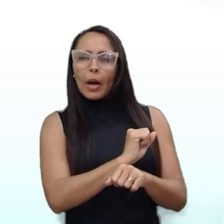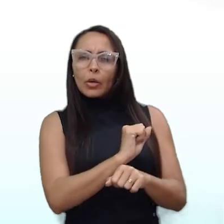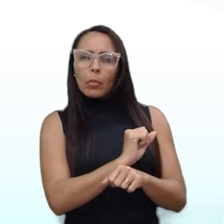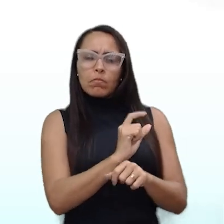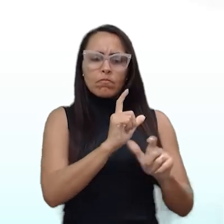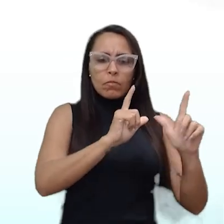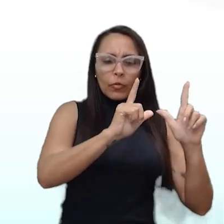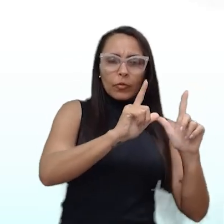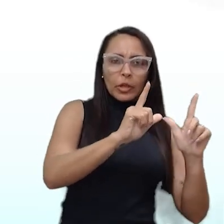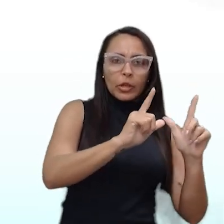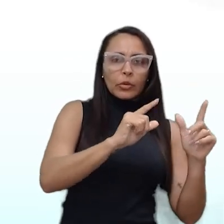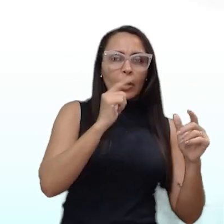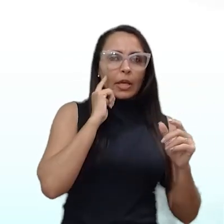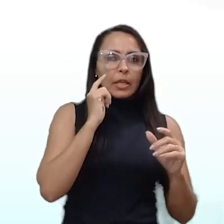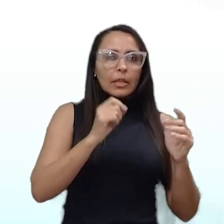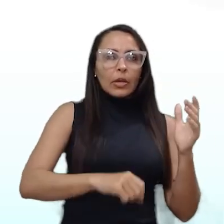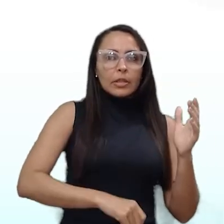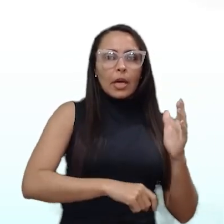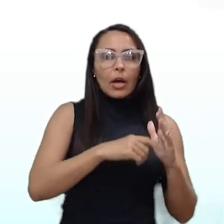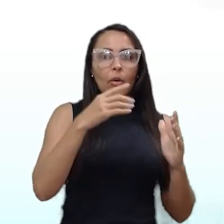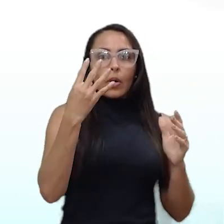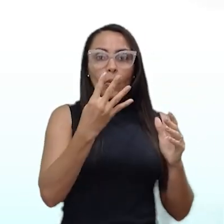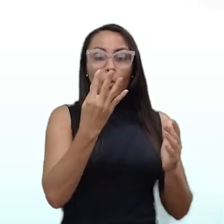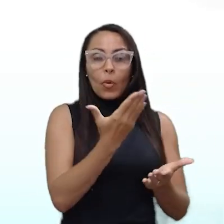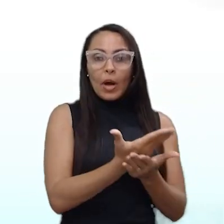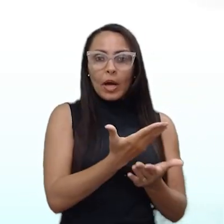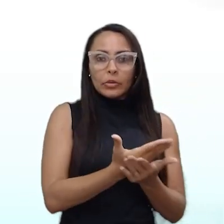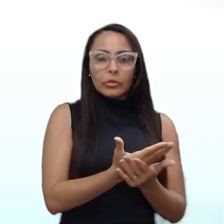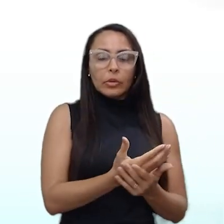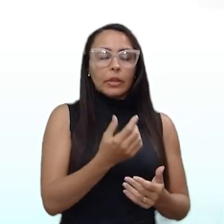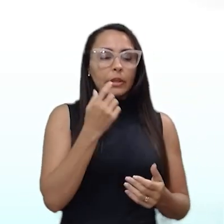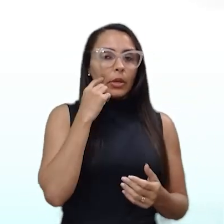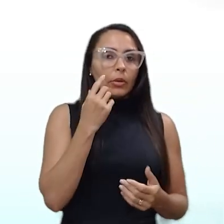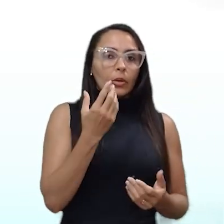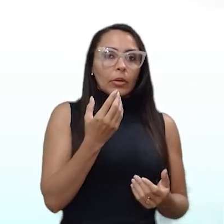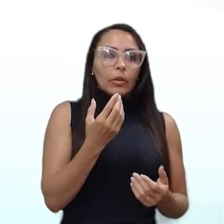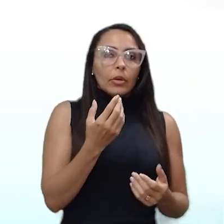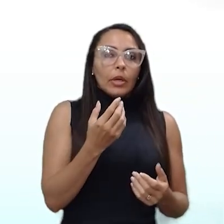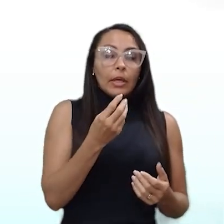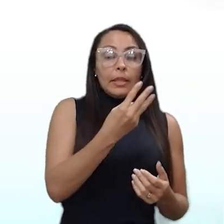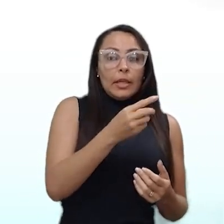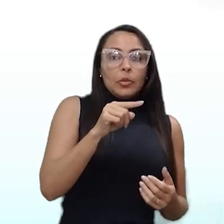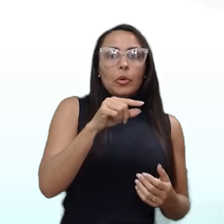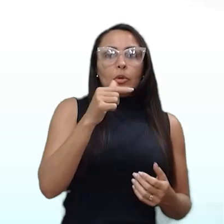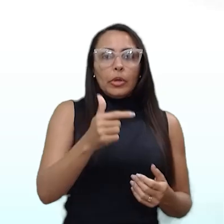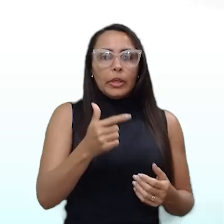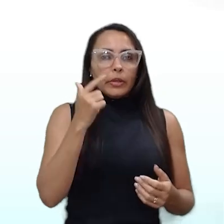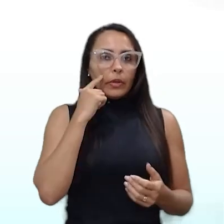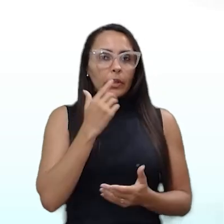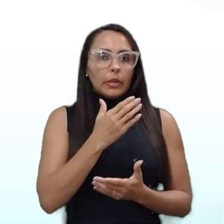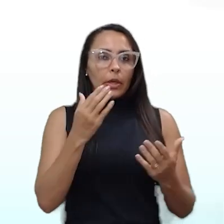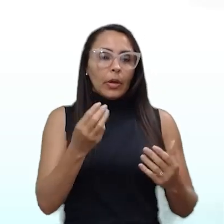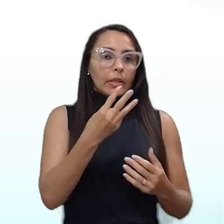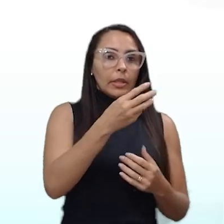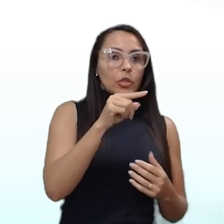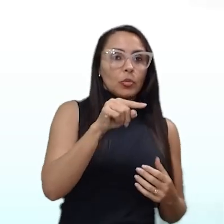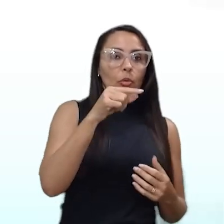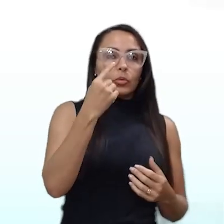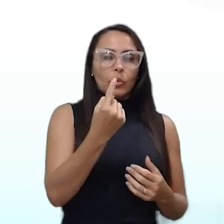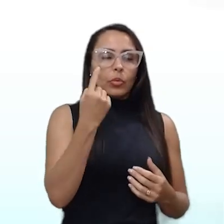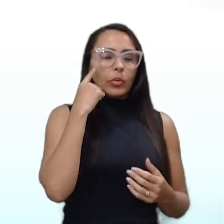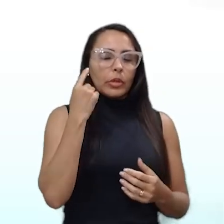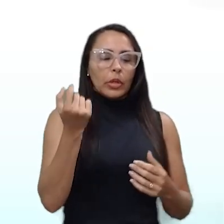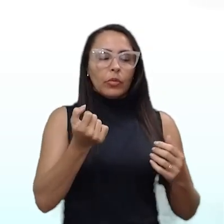vídeo. Essa é a nossa aula 4, ou melhor, 3.2. Tá? Então vai assistir a aula 3.1, que é a aula que eu